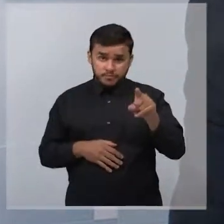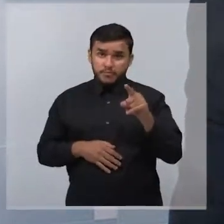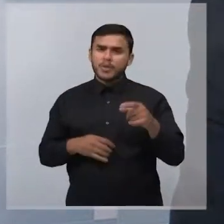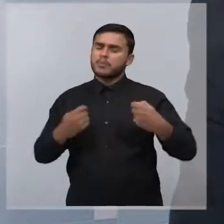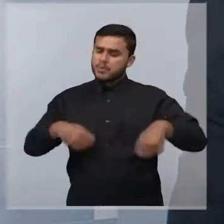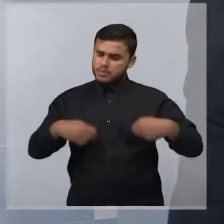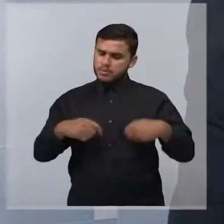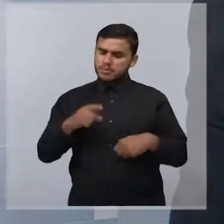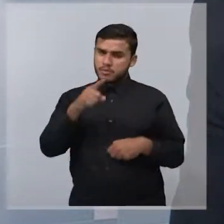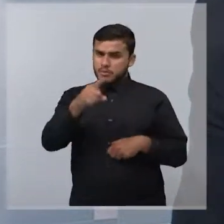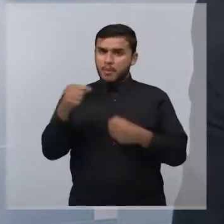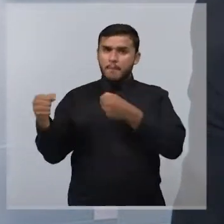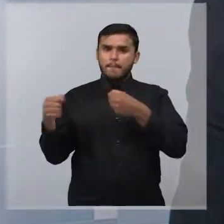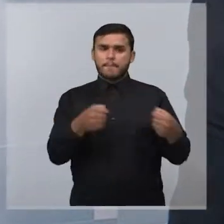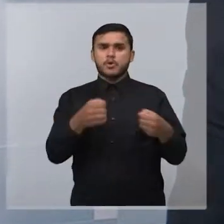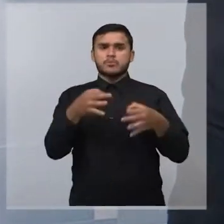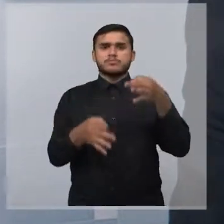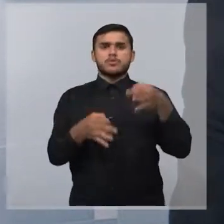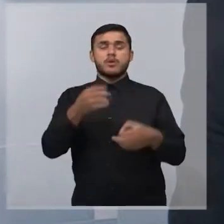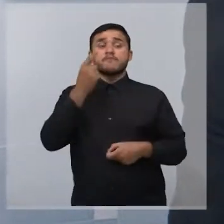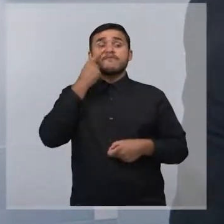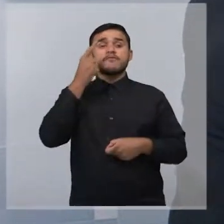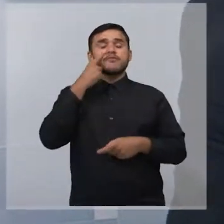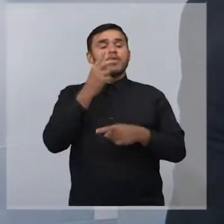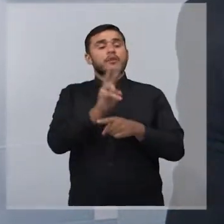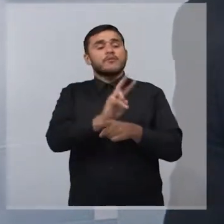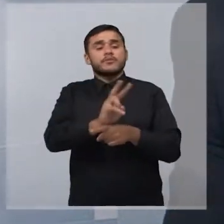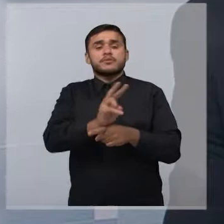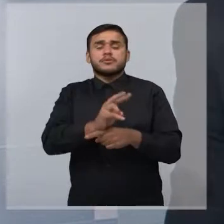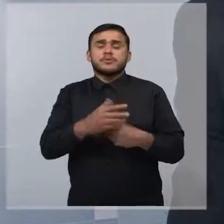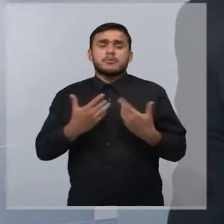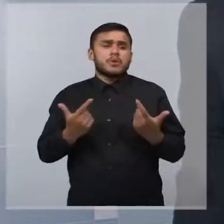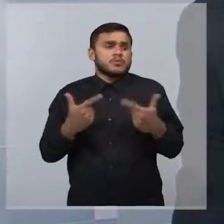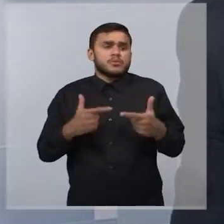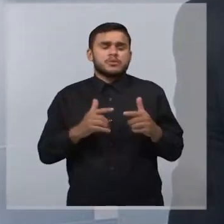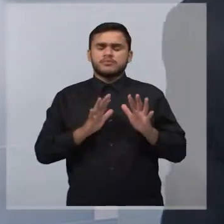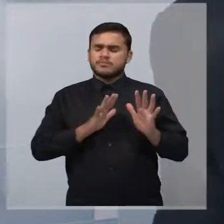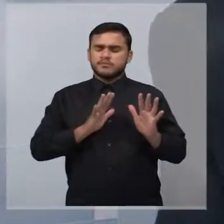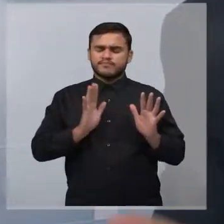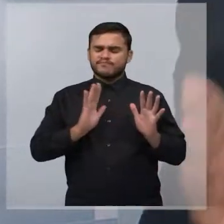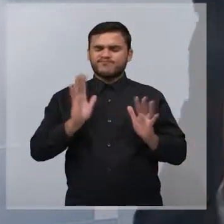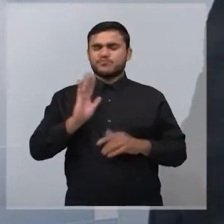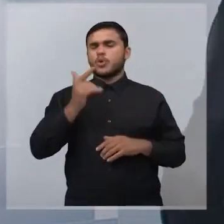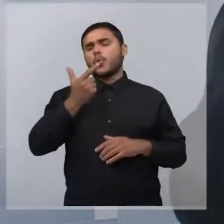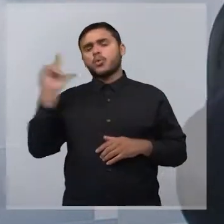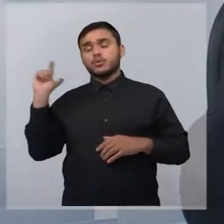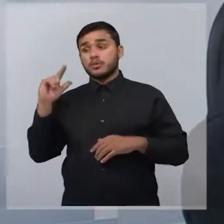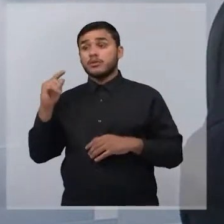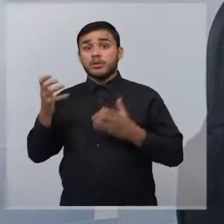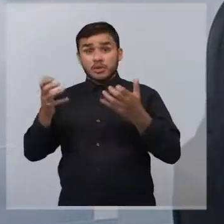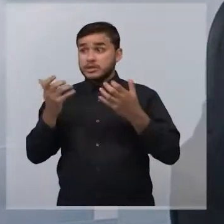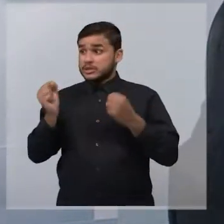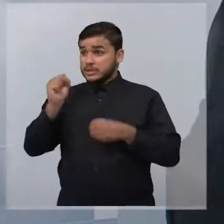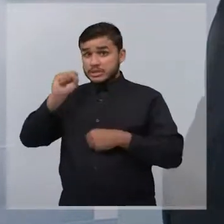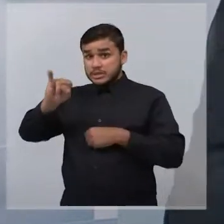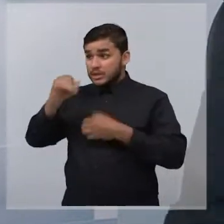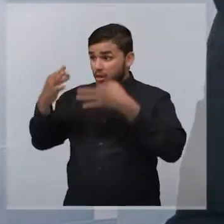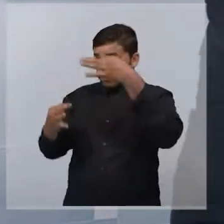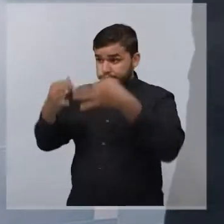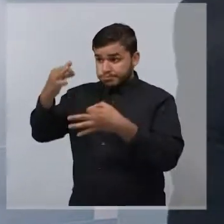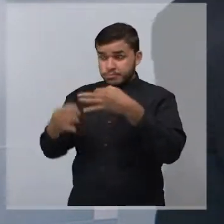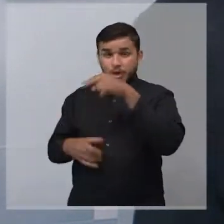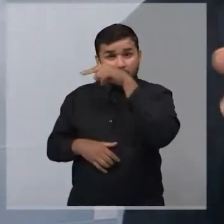que o judiciário precisava ser de alguma maneira monitorado, fiscalizado. Mas eu não quero entrar nesse debate. Eu quero entrar no debate de que,